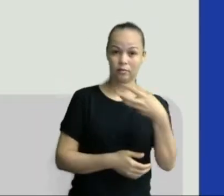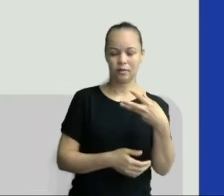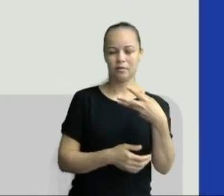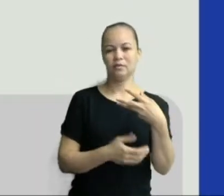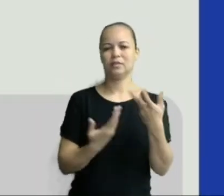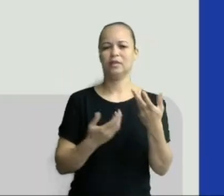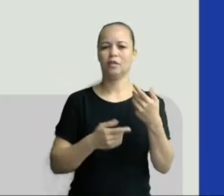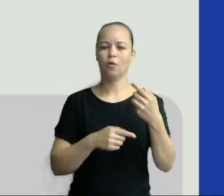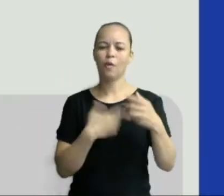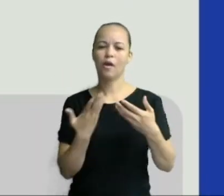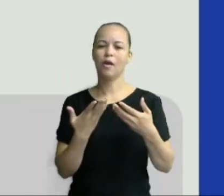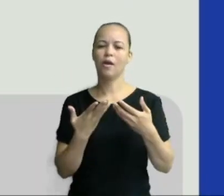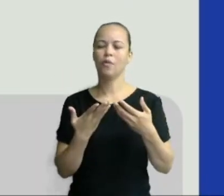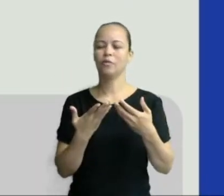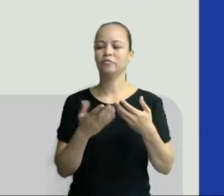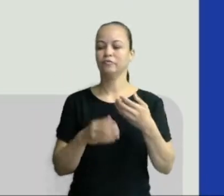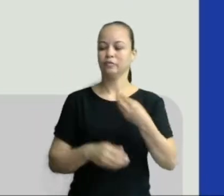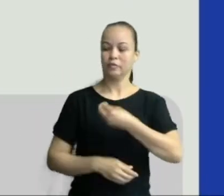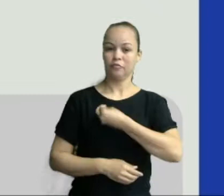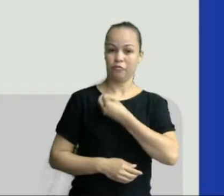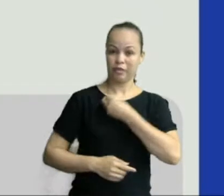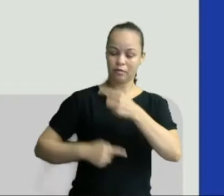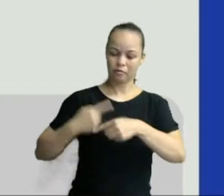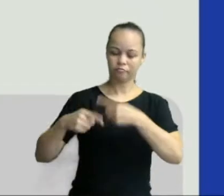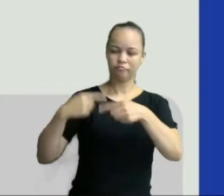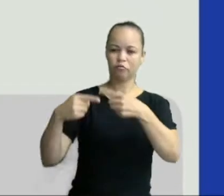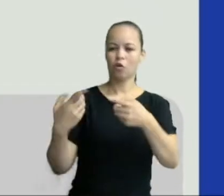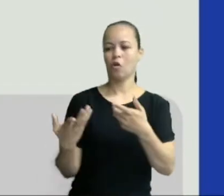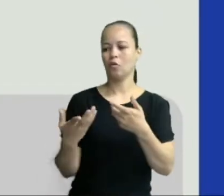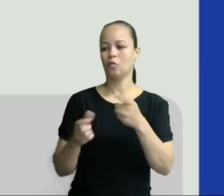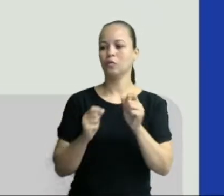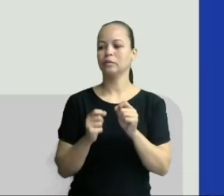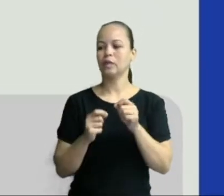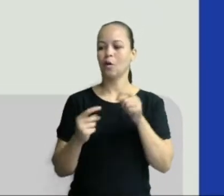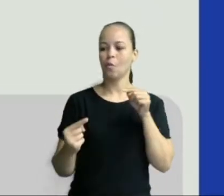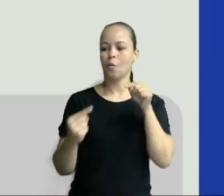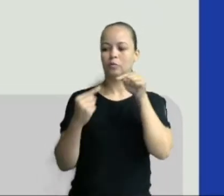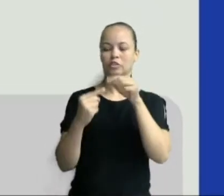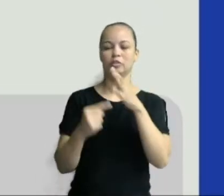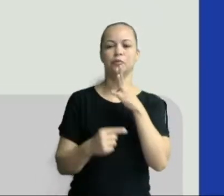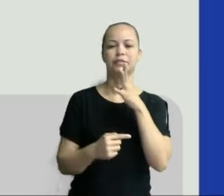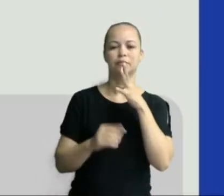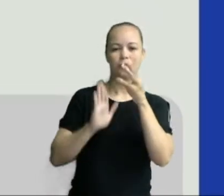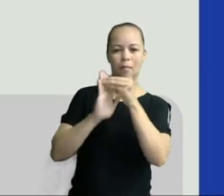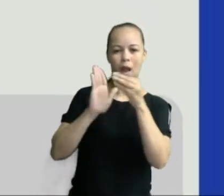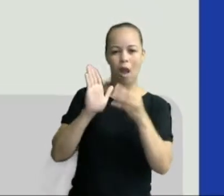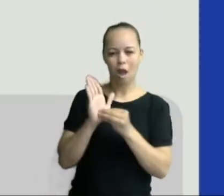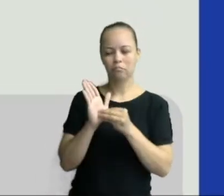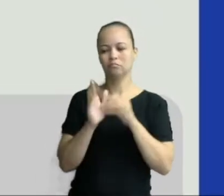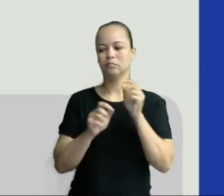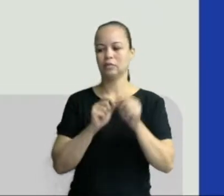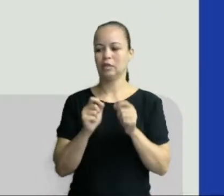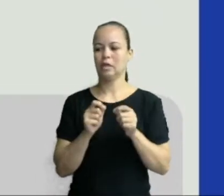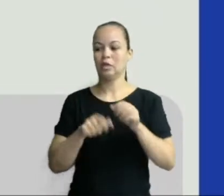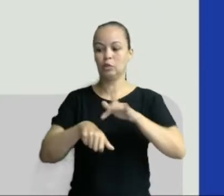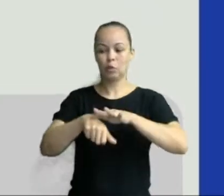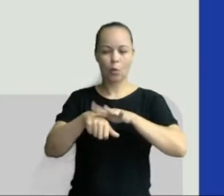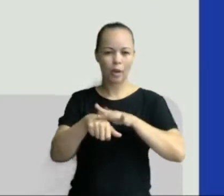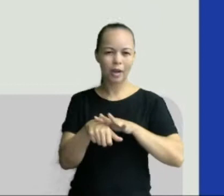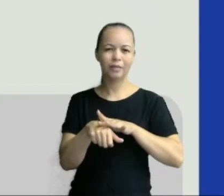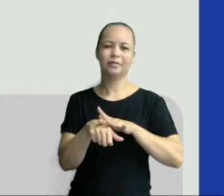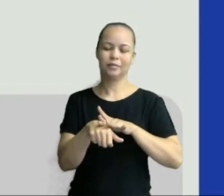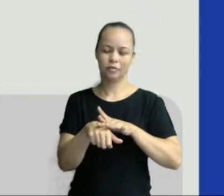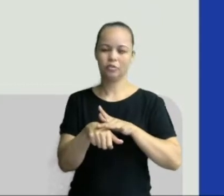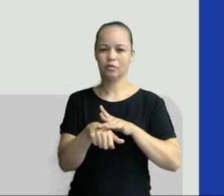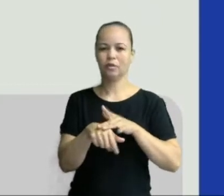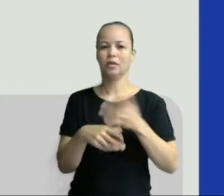Vida e evolução. Qual é o nosso objeto do conhecimento / conteúdo? Doenças causadas por protozoários. O